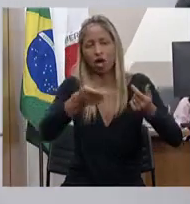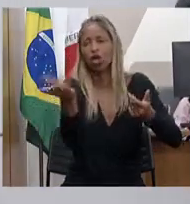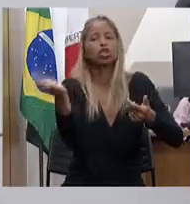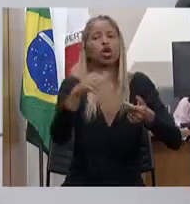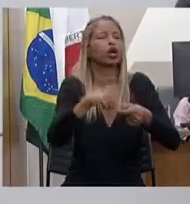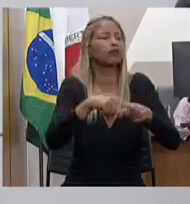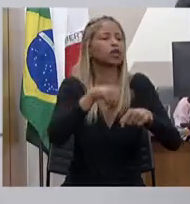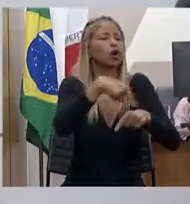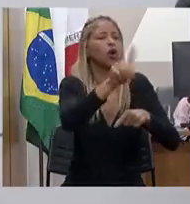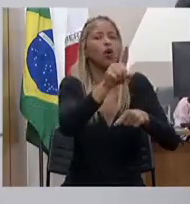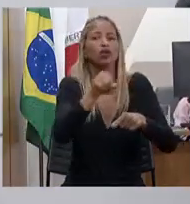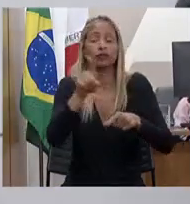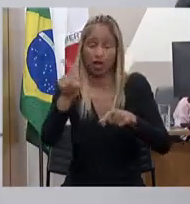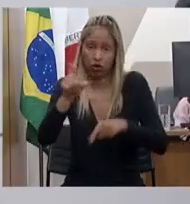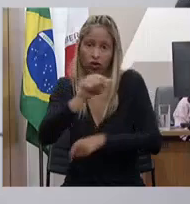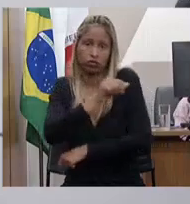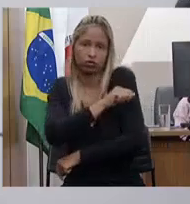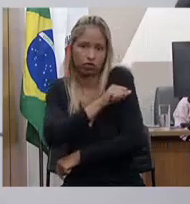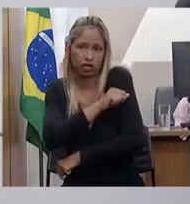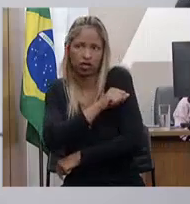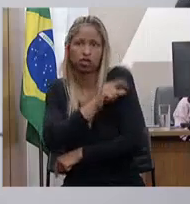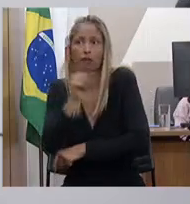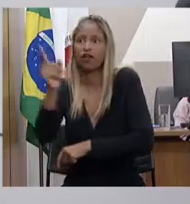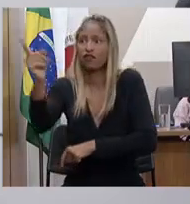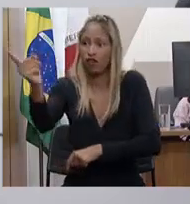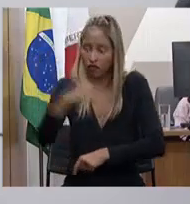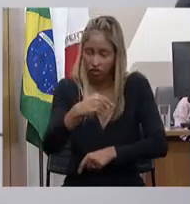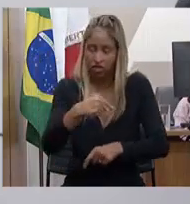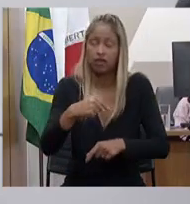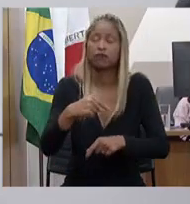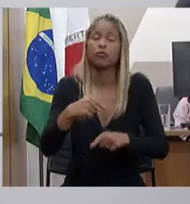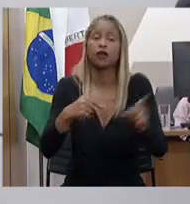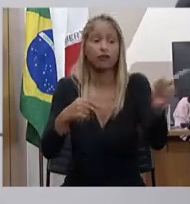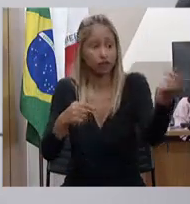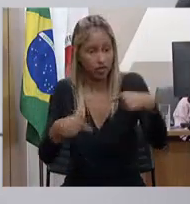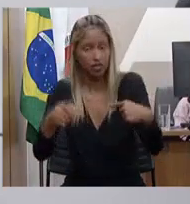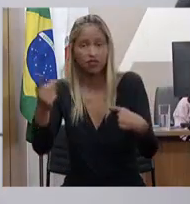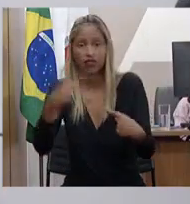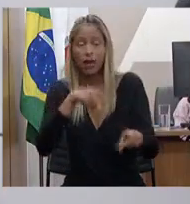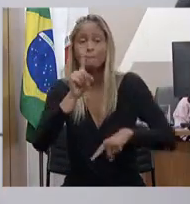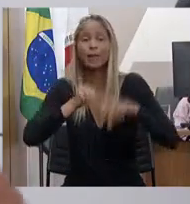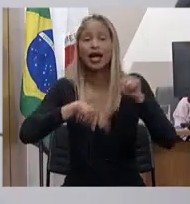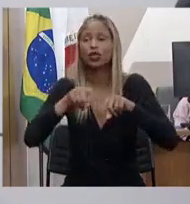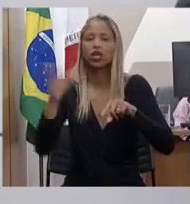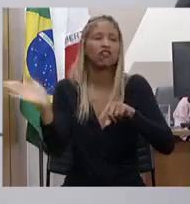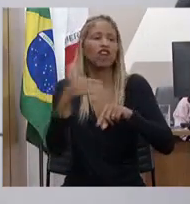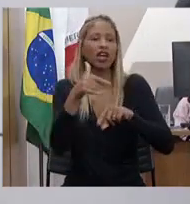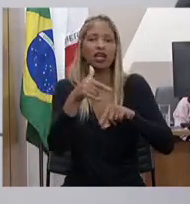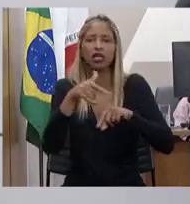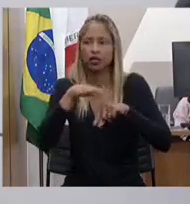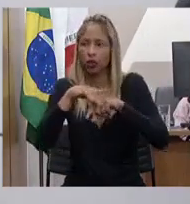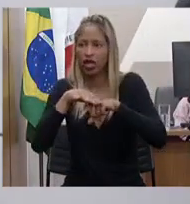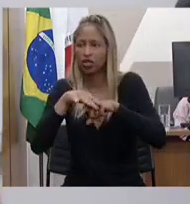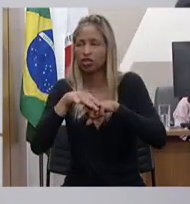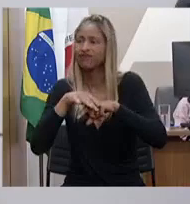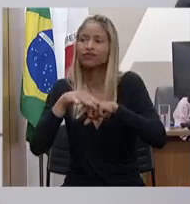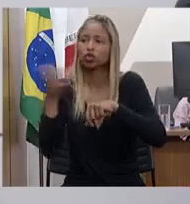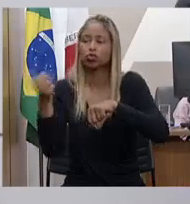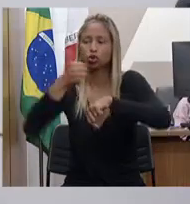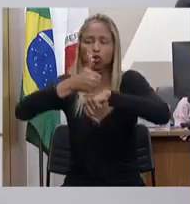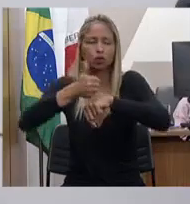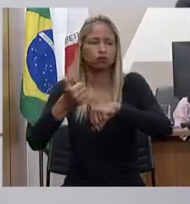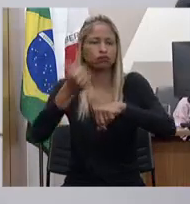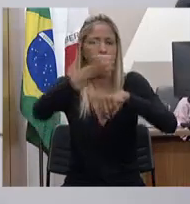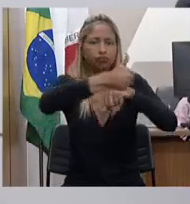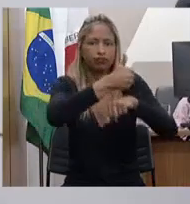e os estudantes que vão entrar no mercado trabalha vão virar mercadoria também se nada for feito e vai virando e isso em toda a categoria toda a gama da classe